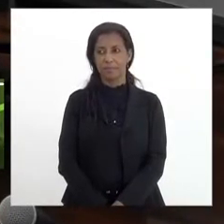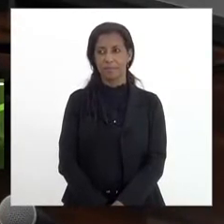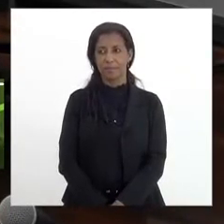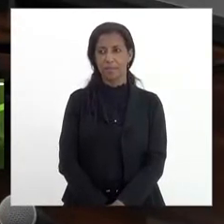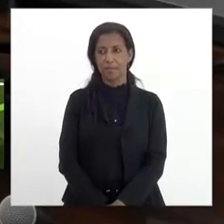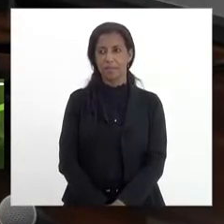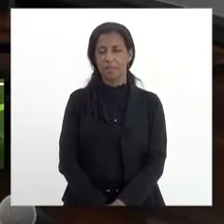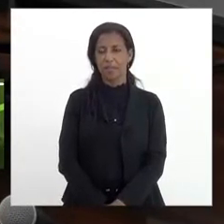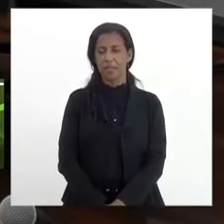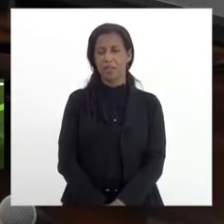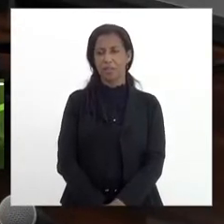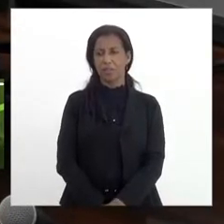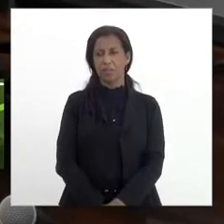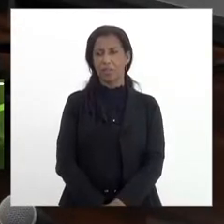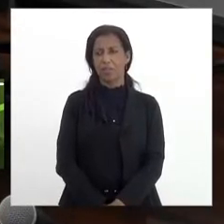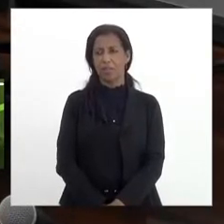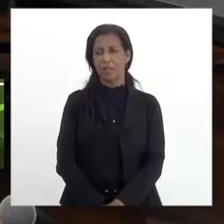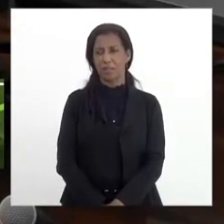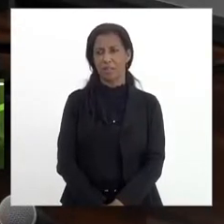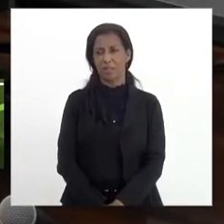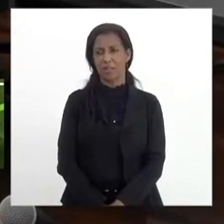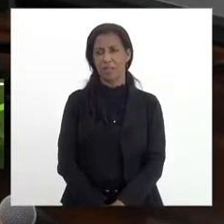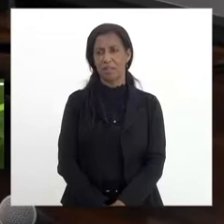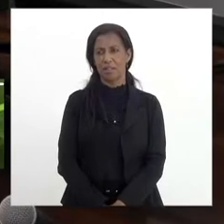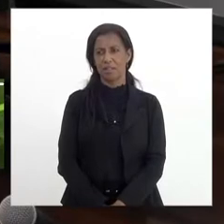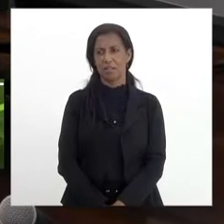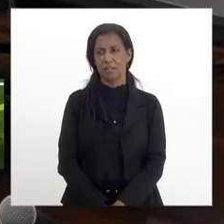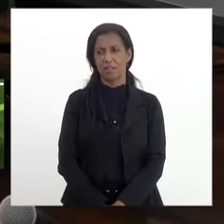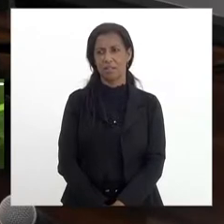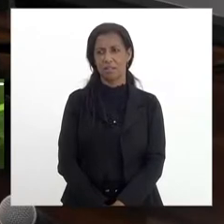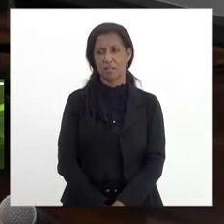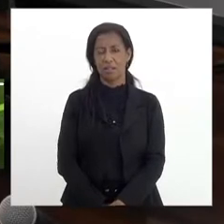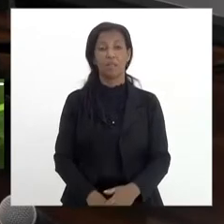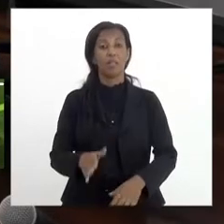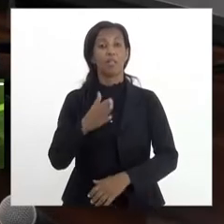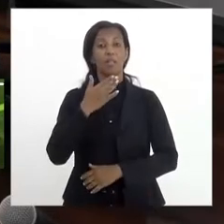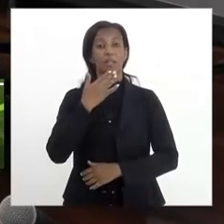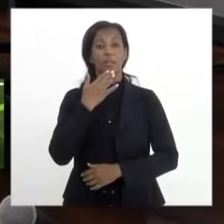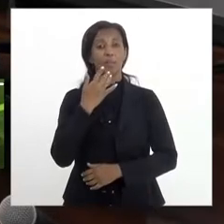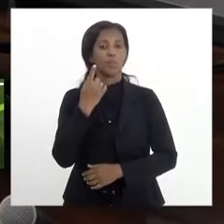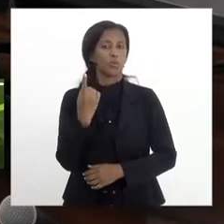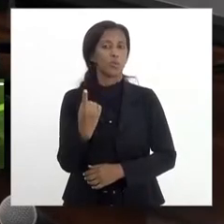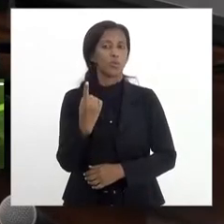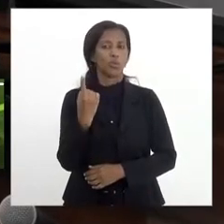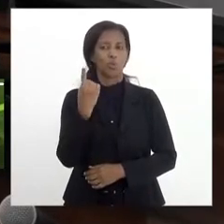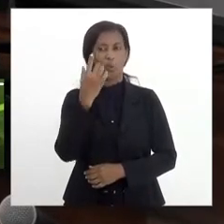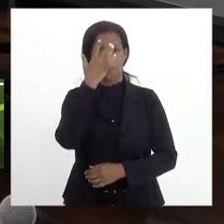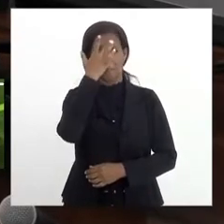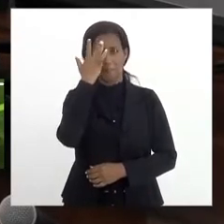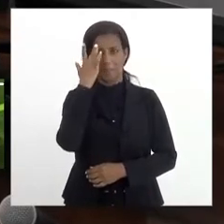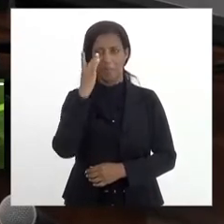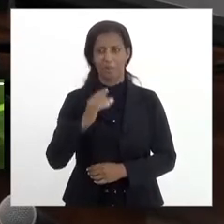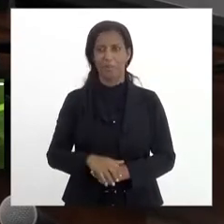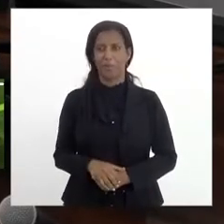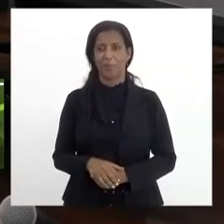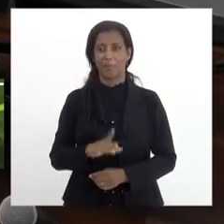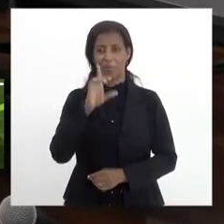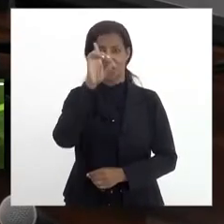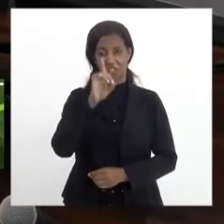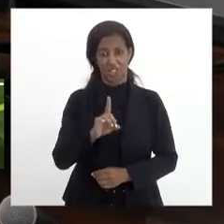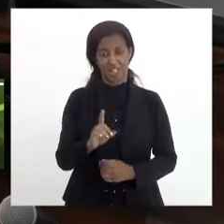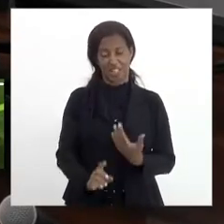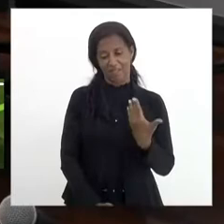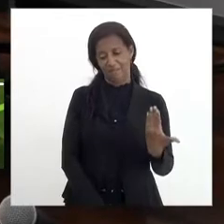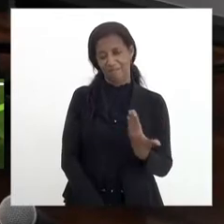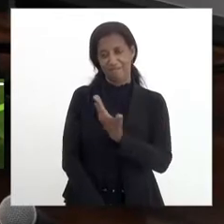eu queria só fazer uma sugestão. A minha, o Espírito Santo aqui do meu lado direito, a destra do pai. A destra